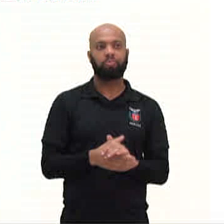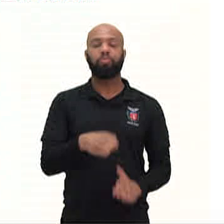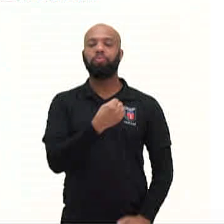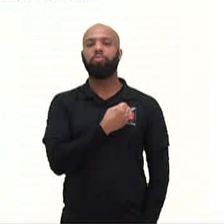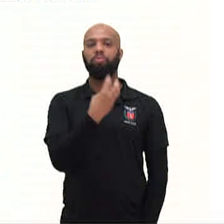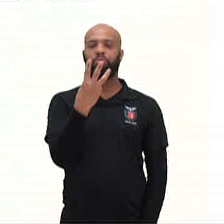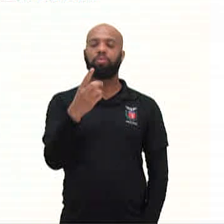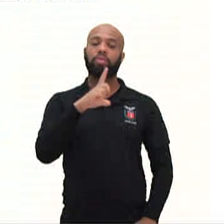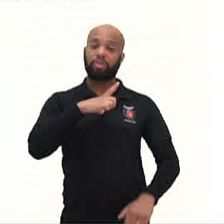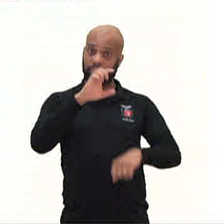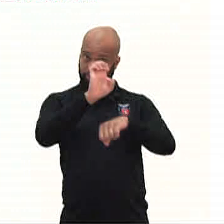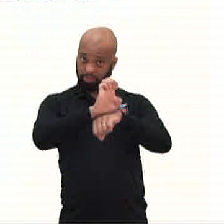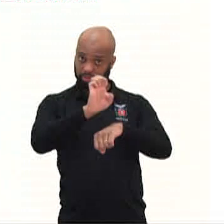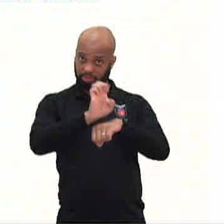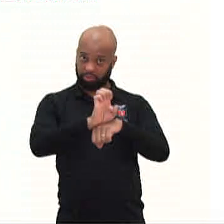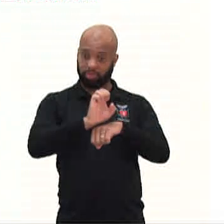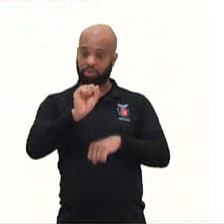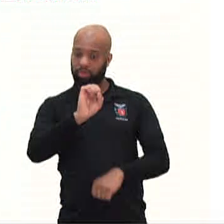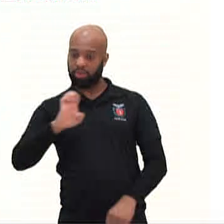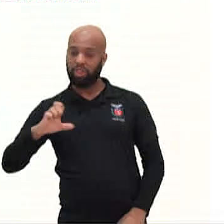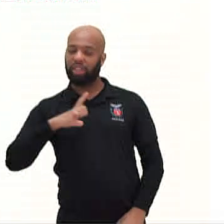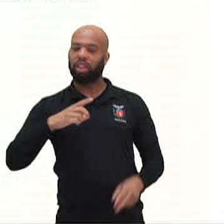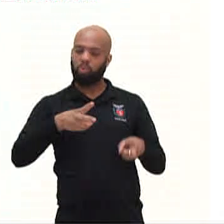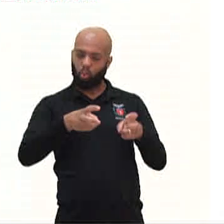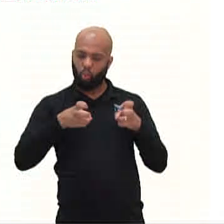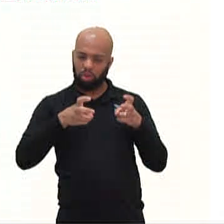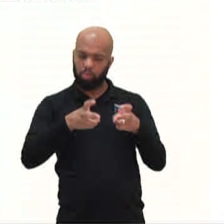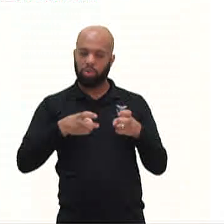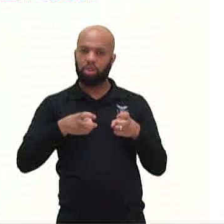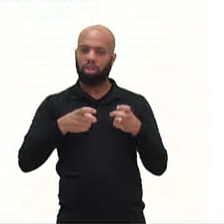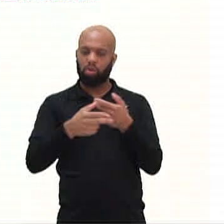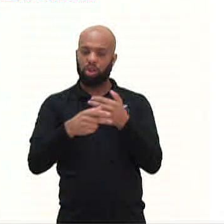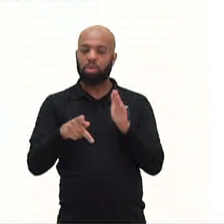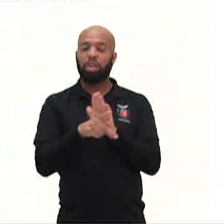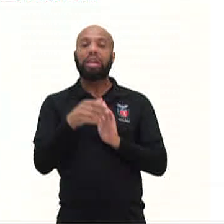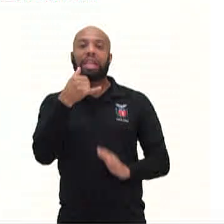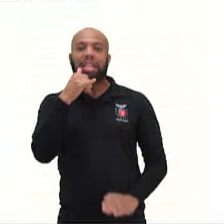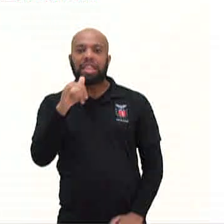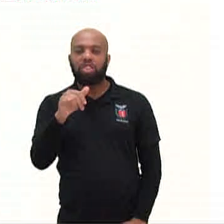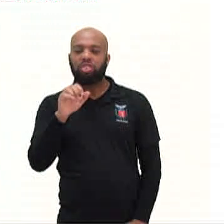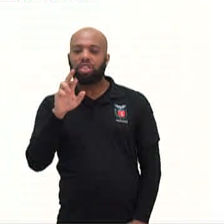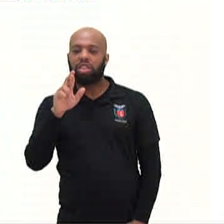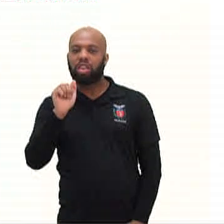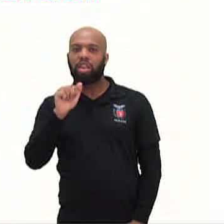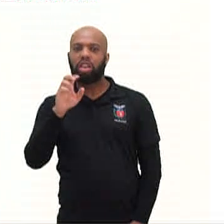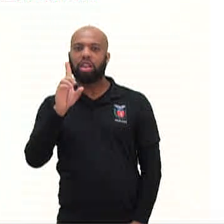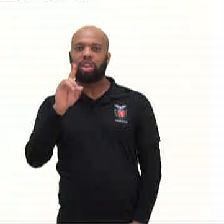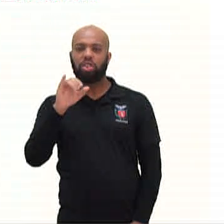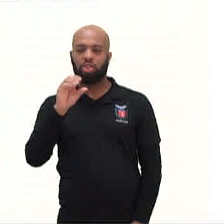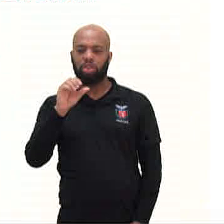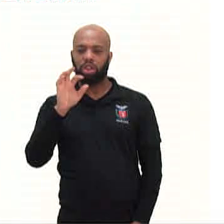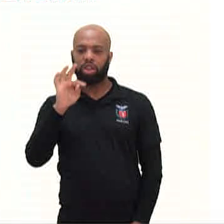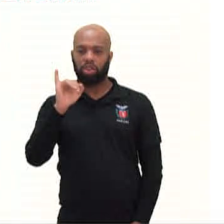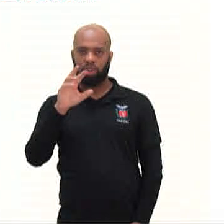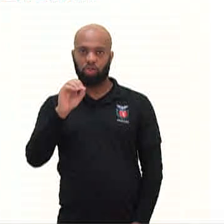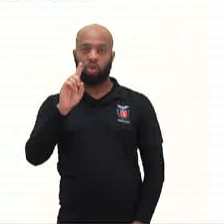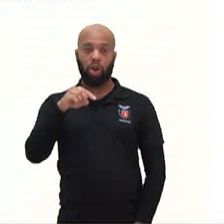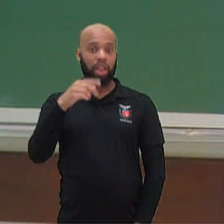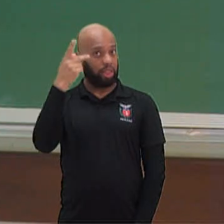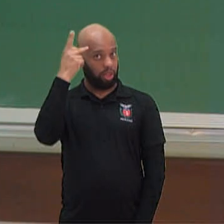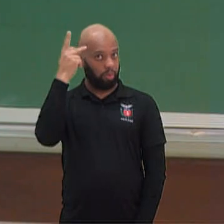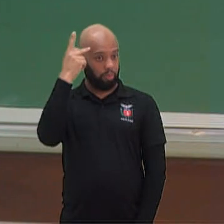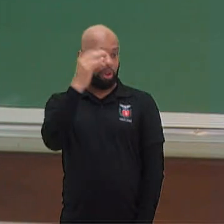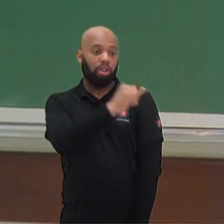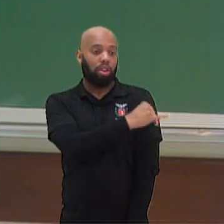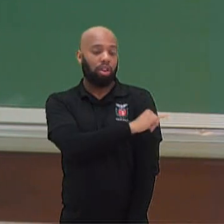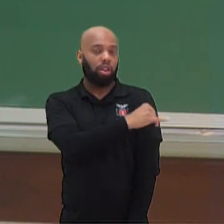da região sudeste se extraem minérios radioativos? Se você colocou ali São Paulo, Rio de Janeiro e Espírito Santo, está certo. E